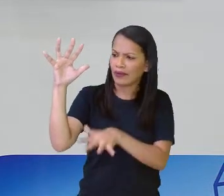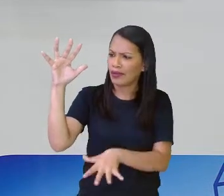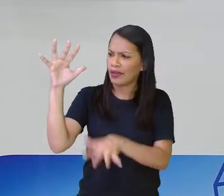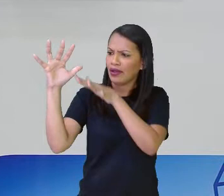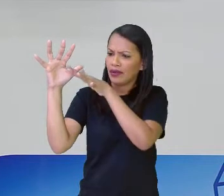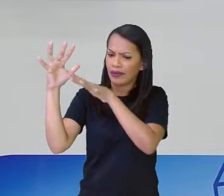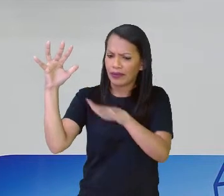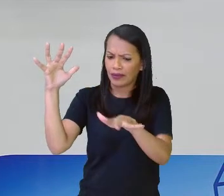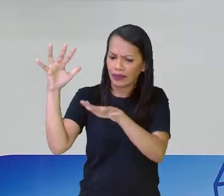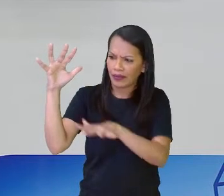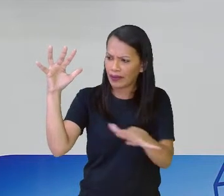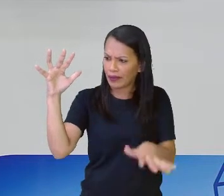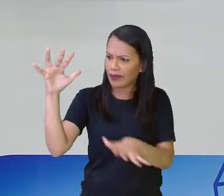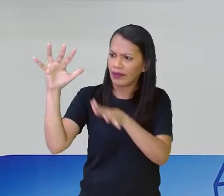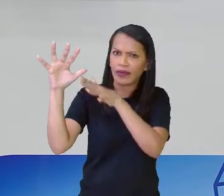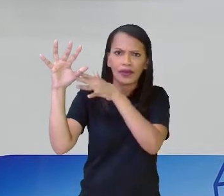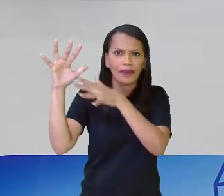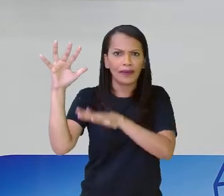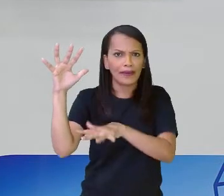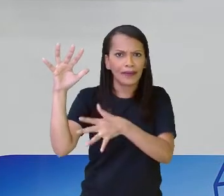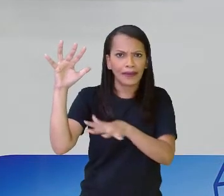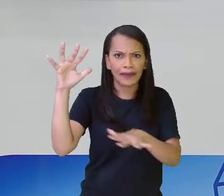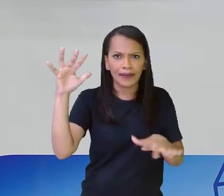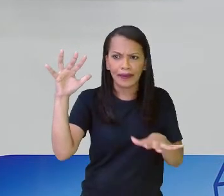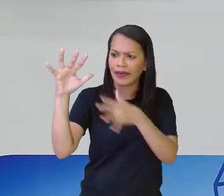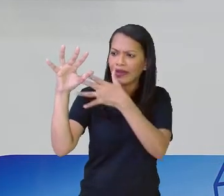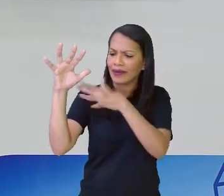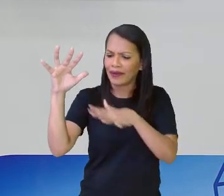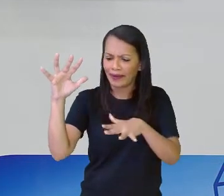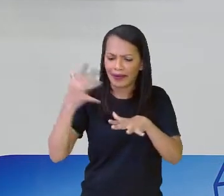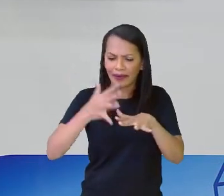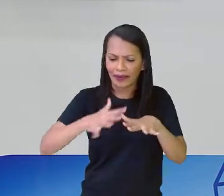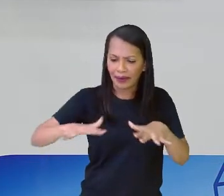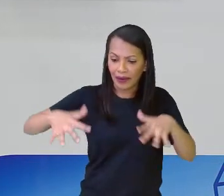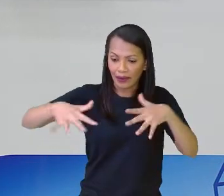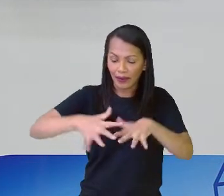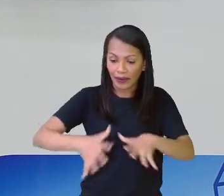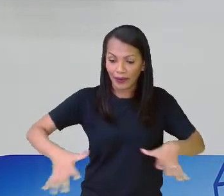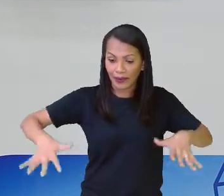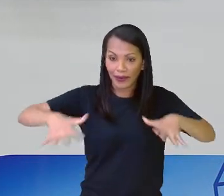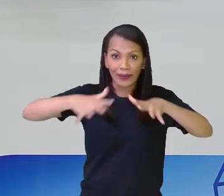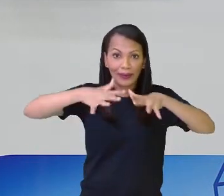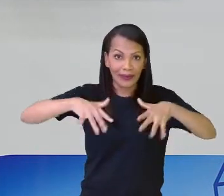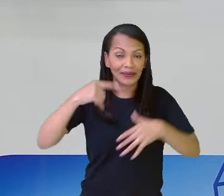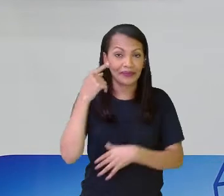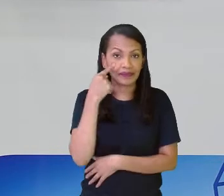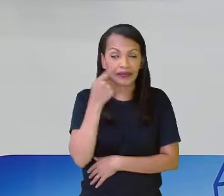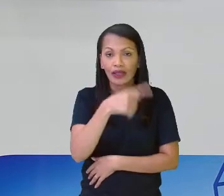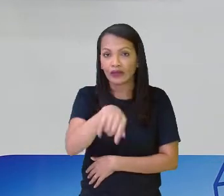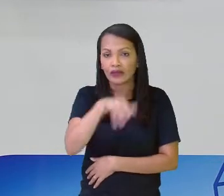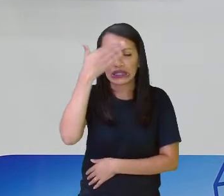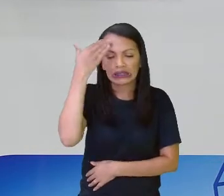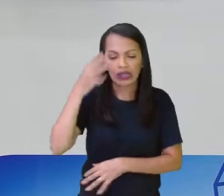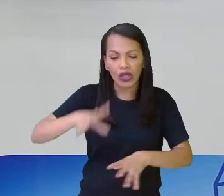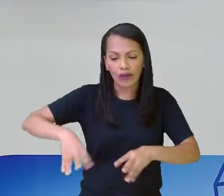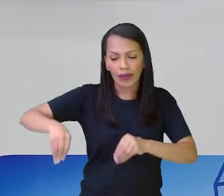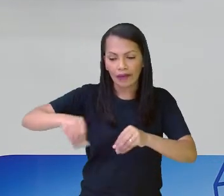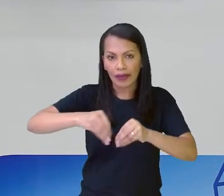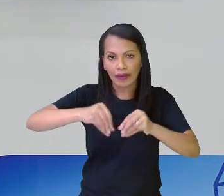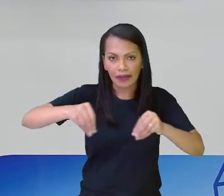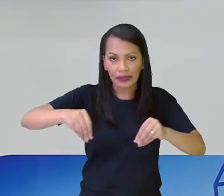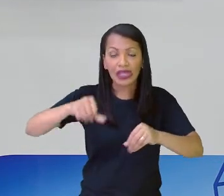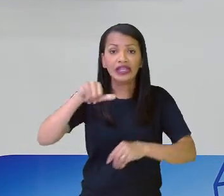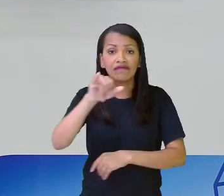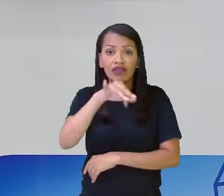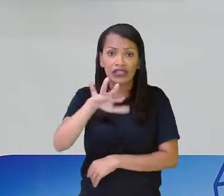ou se é terra. Se o seu quintal for de terra, aquela terrinha boa, né, quando chove aquele cheirinho delicioso, terra molhada, aquela folha, se você